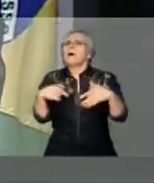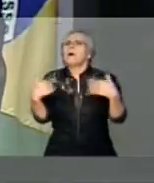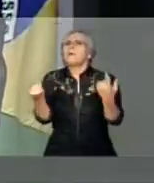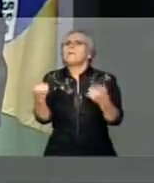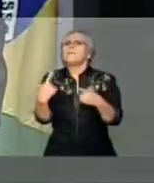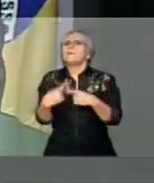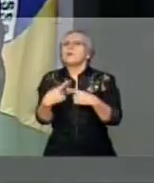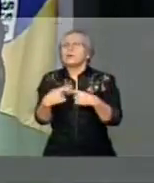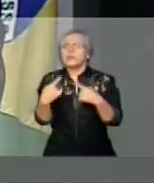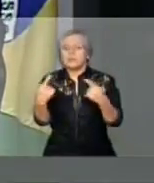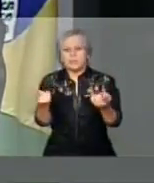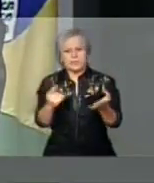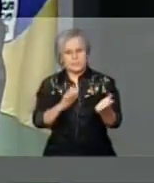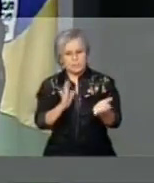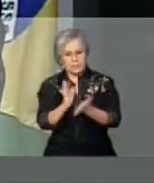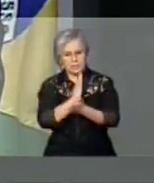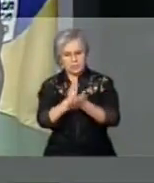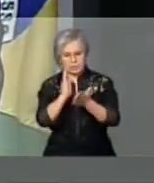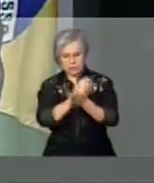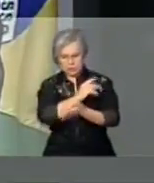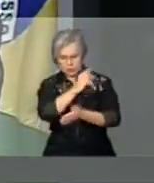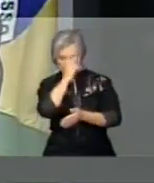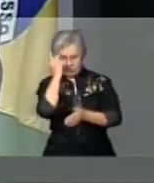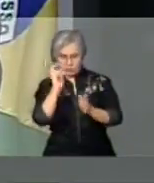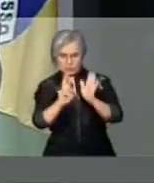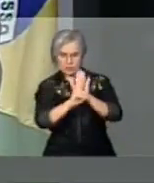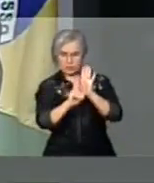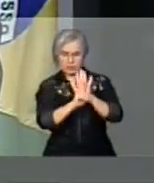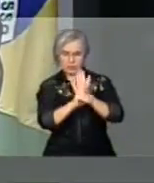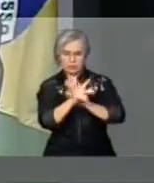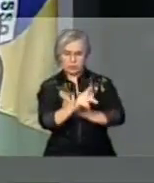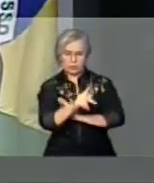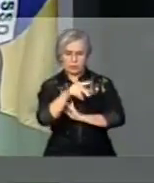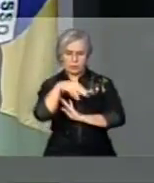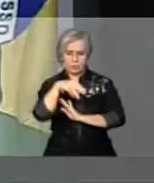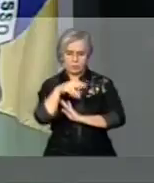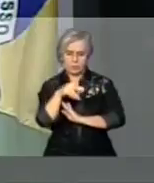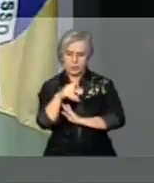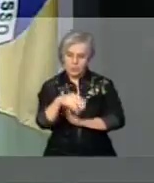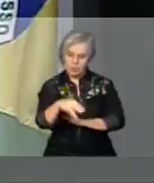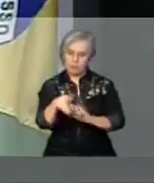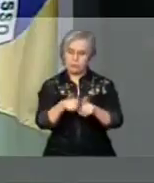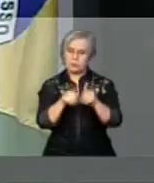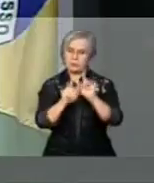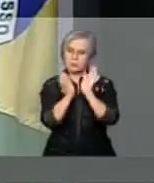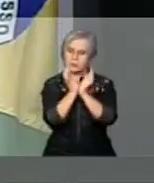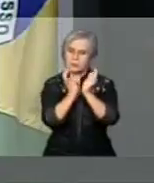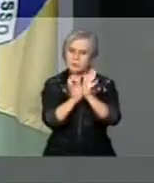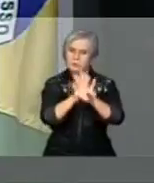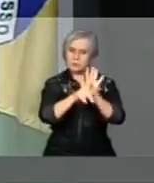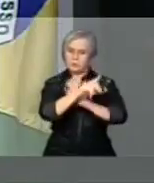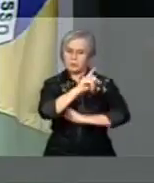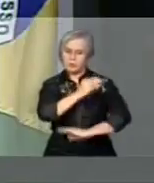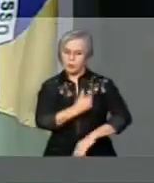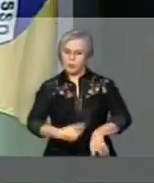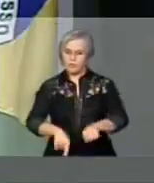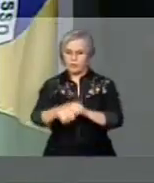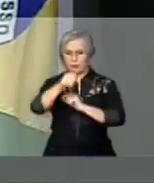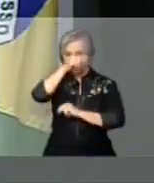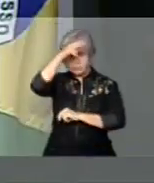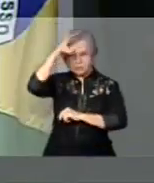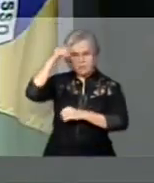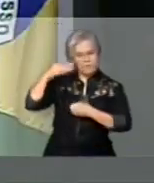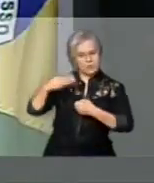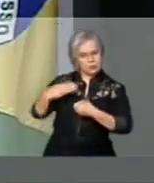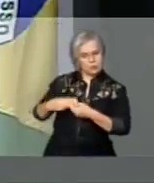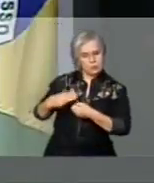aqui representantes de órgãos do DNPM, de órgãos do governo e prefeito de Mariana,